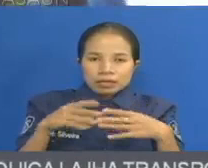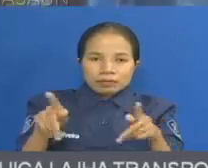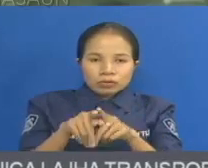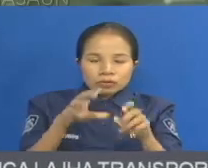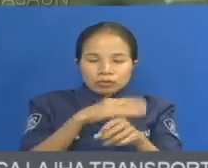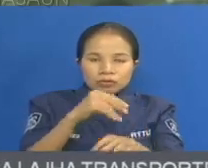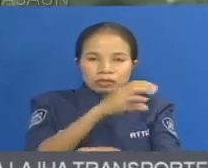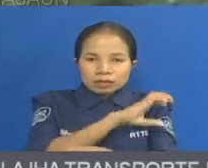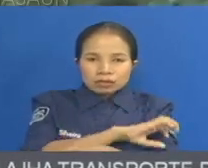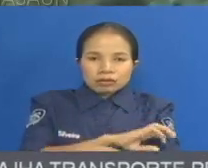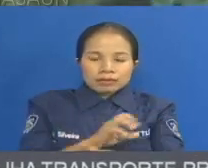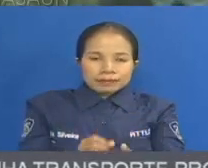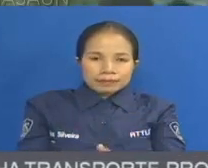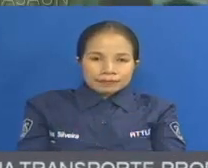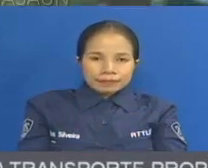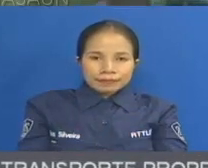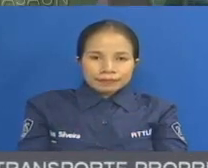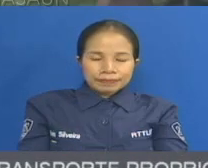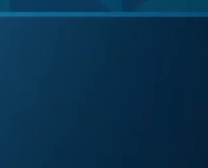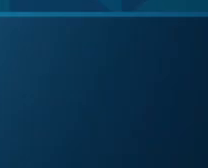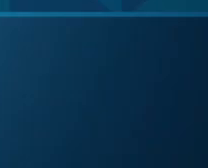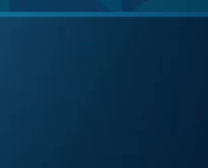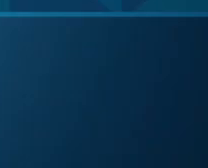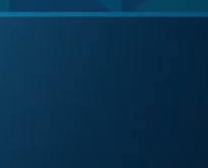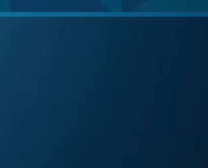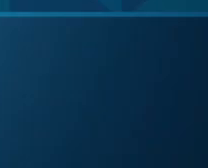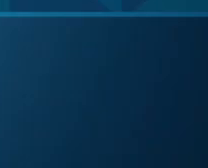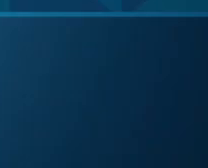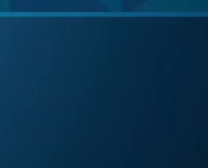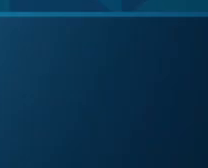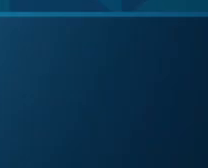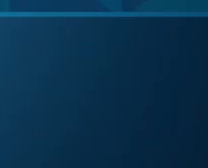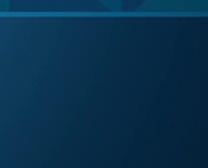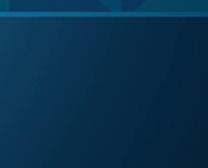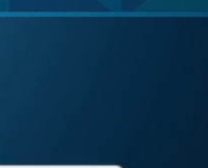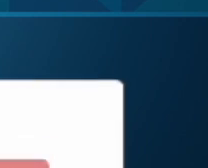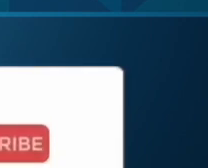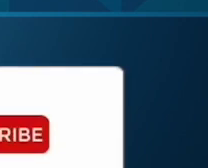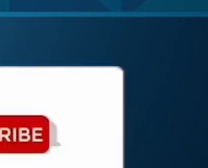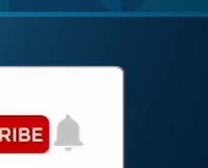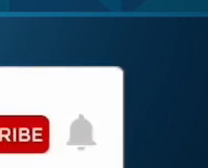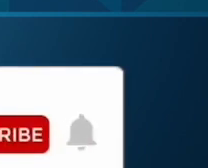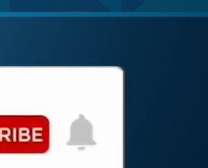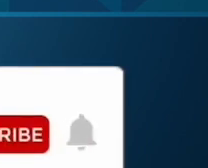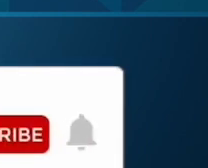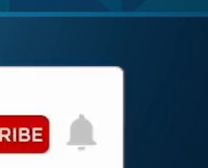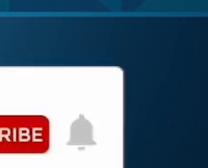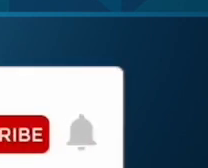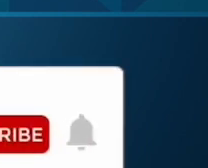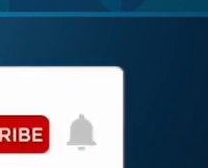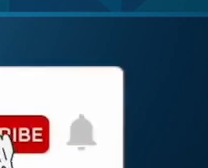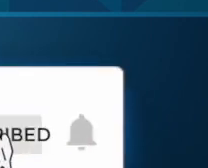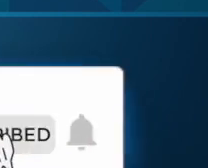no segurança. Vasilo Carvalho, ba RTTeli. Atu retam informação factuais não atuais, que ta